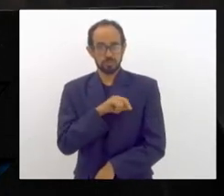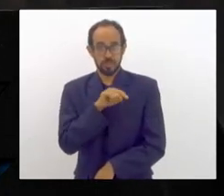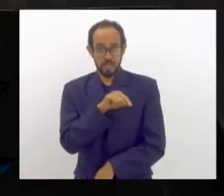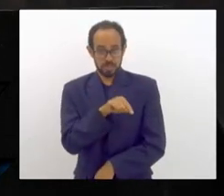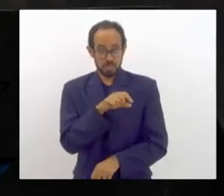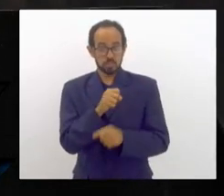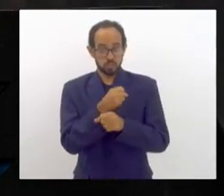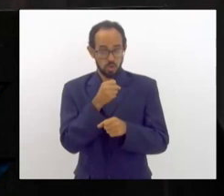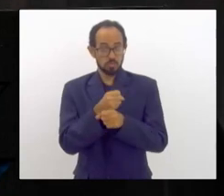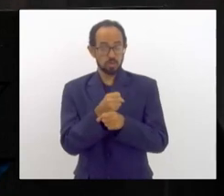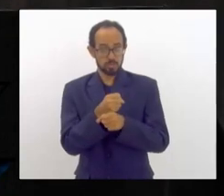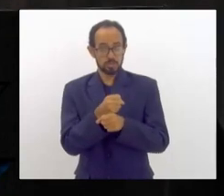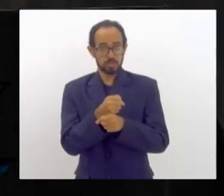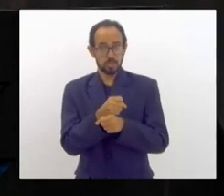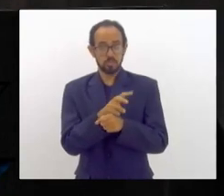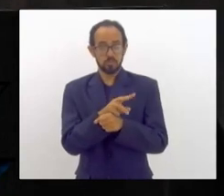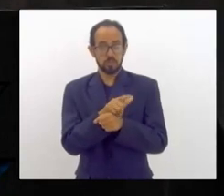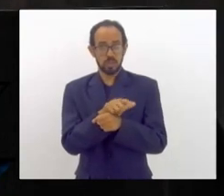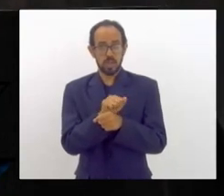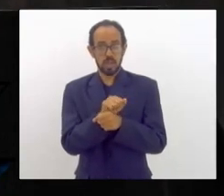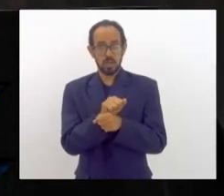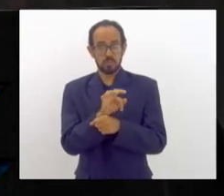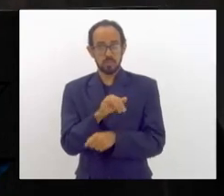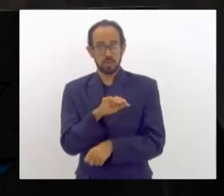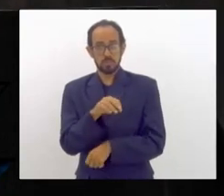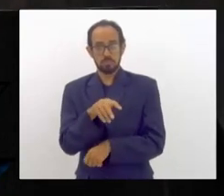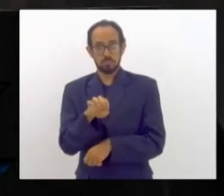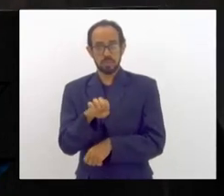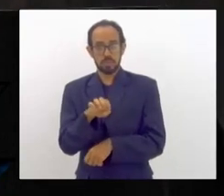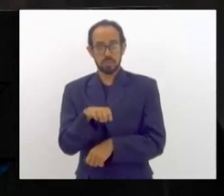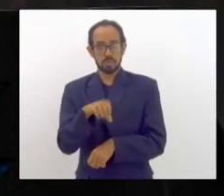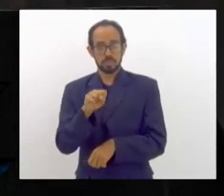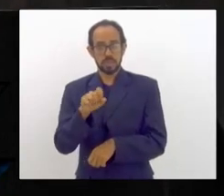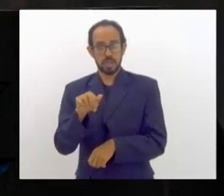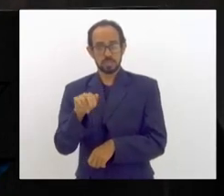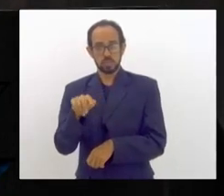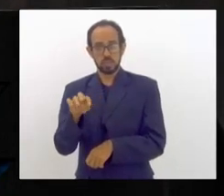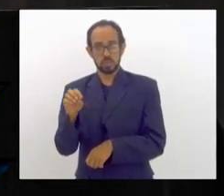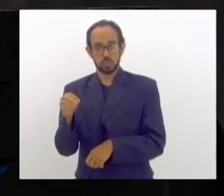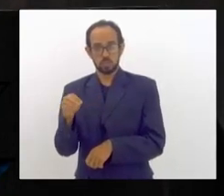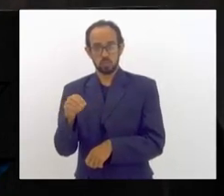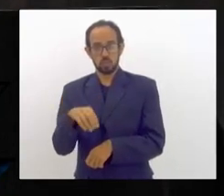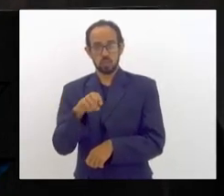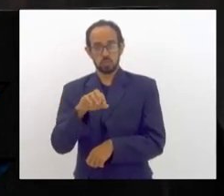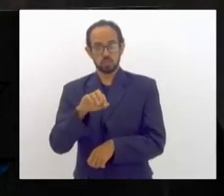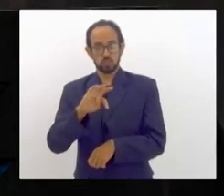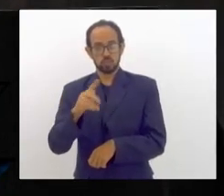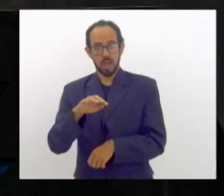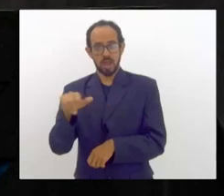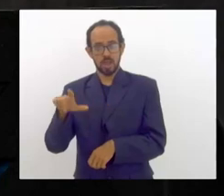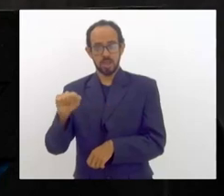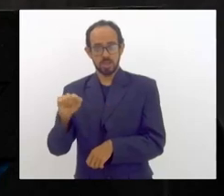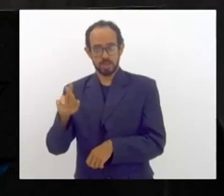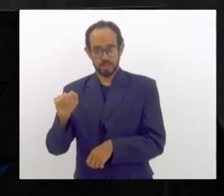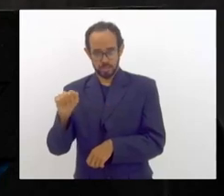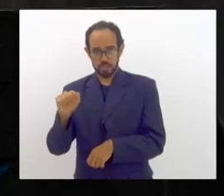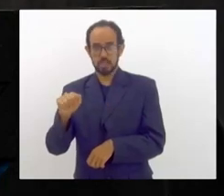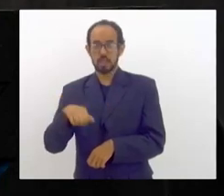são no Vila Felipe, na Sargento Boining, no Chácara Flora, na Rua